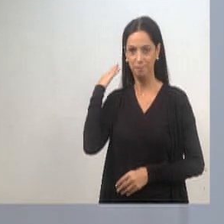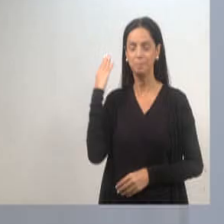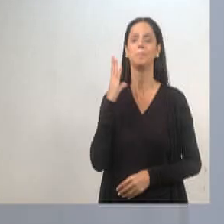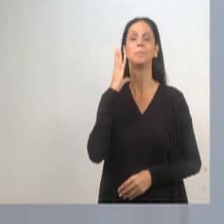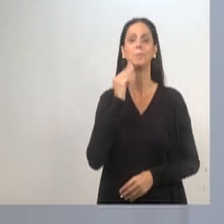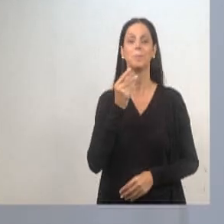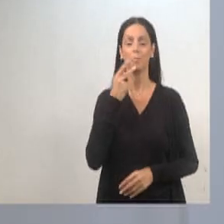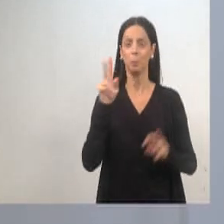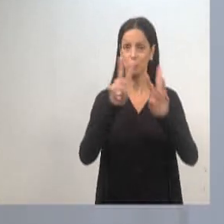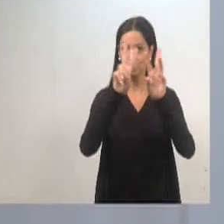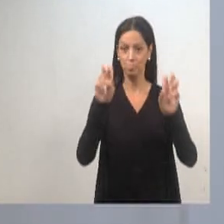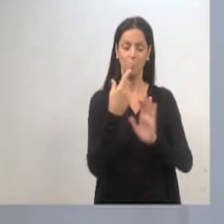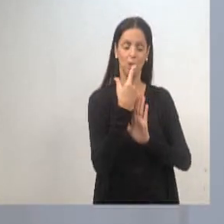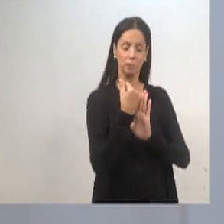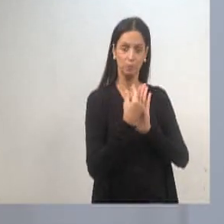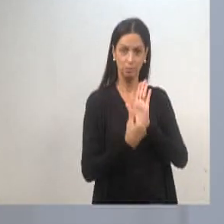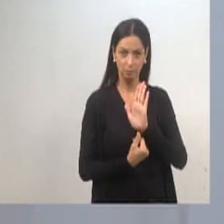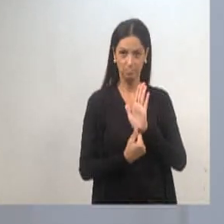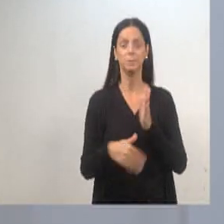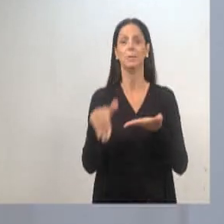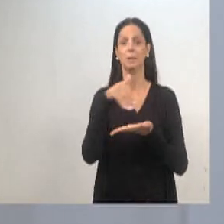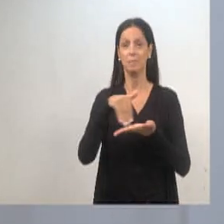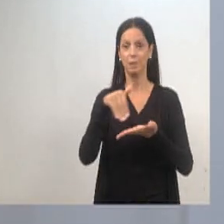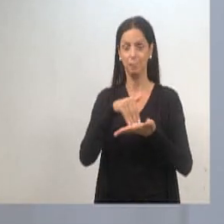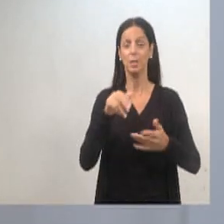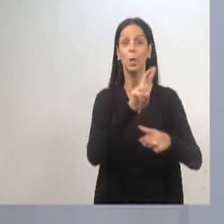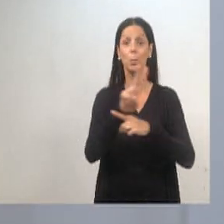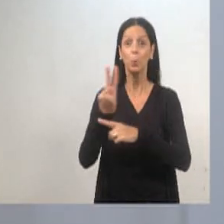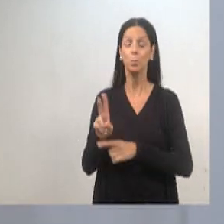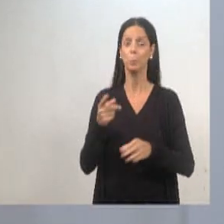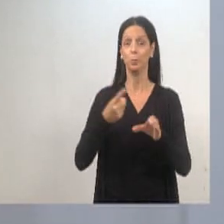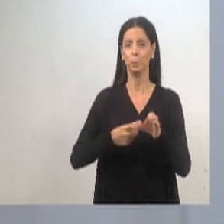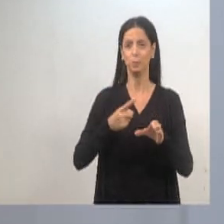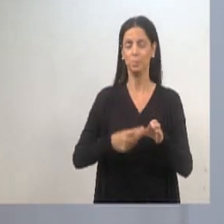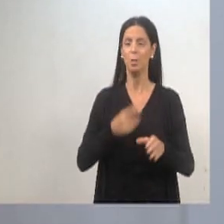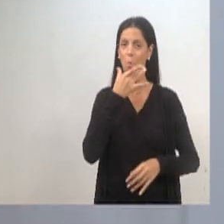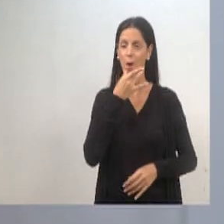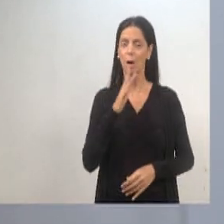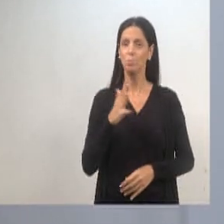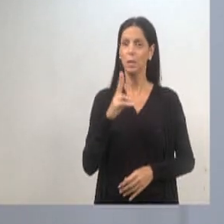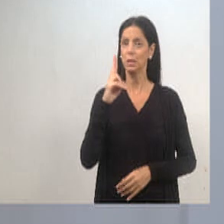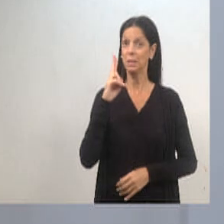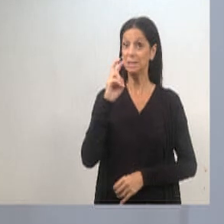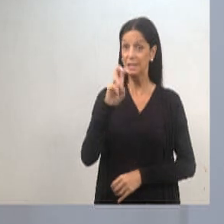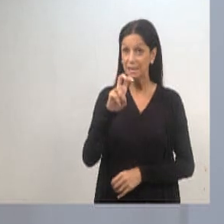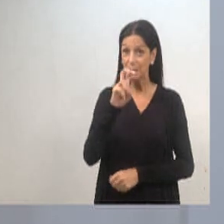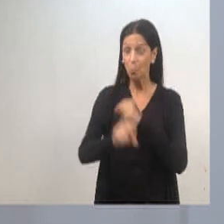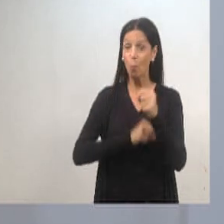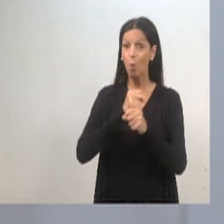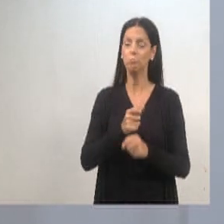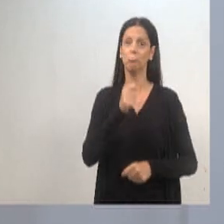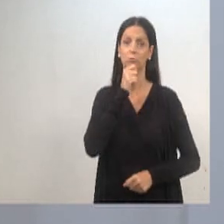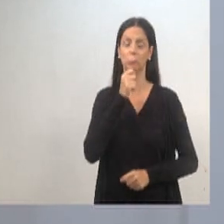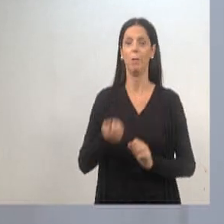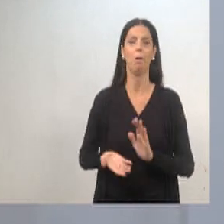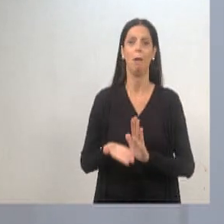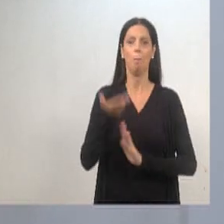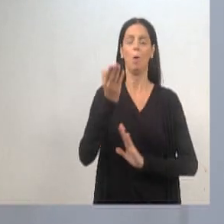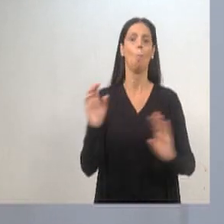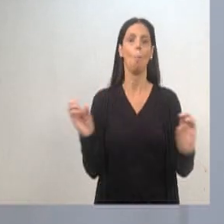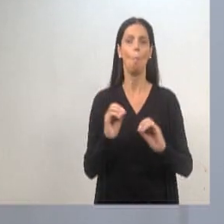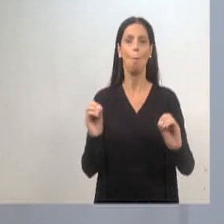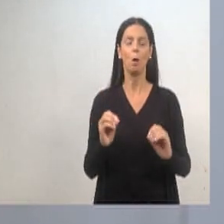do orçamento da Secretaria de Conservação Urbana. Se não me engano, aí são 5 anos sem ter aumento. Não tem como. A cidade